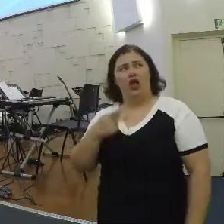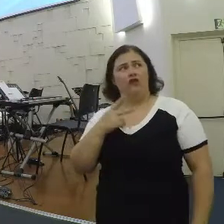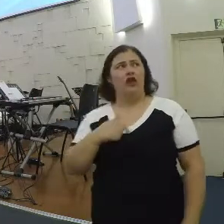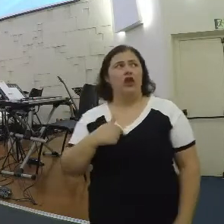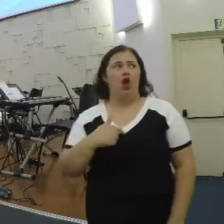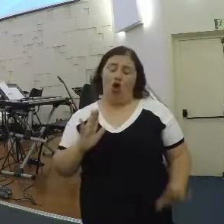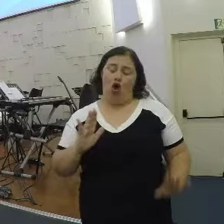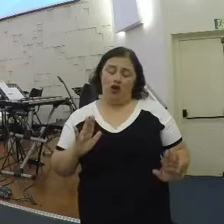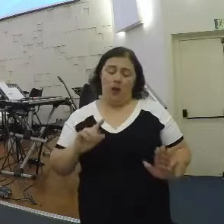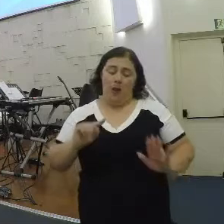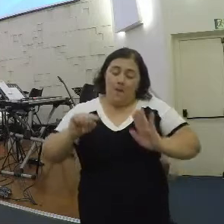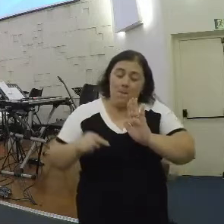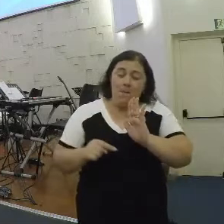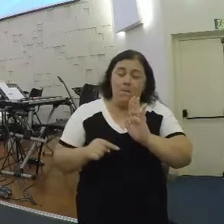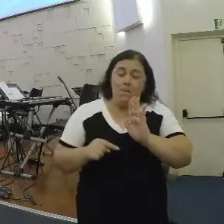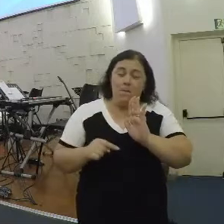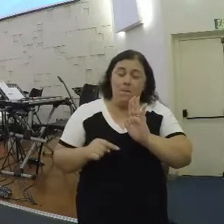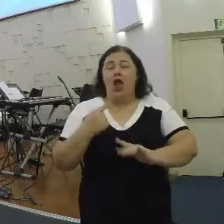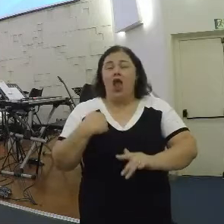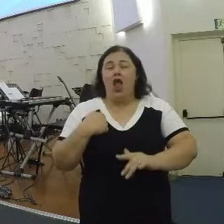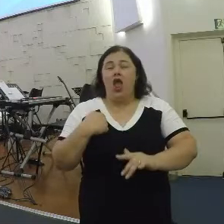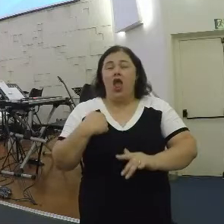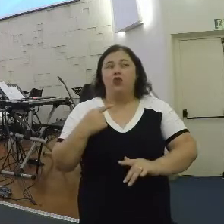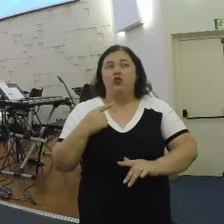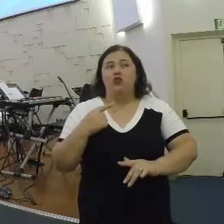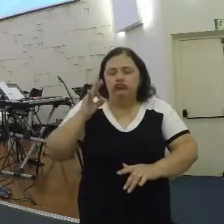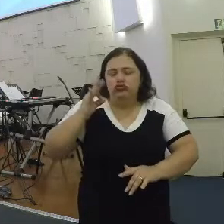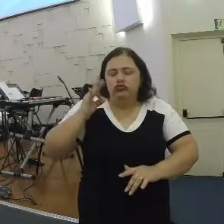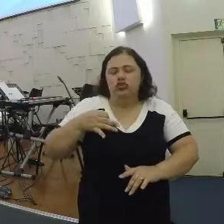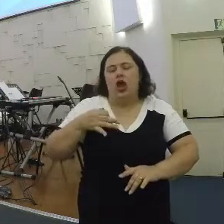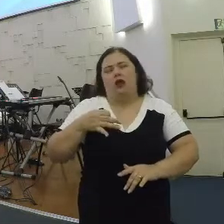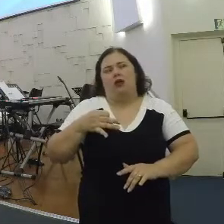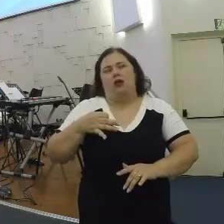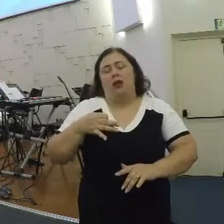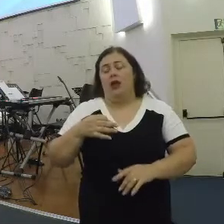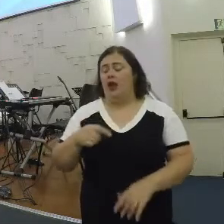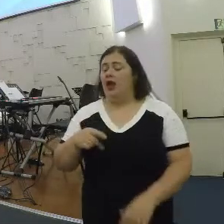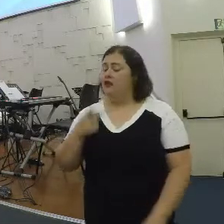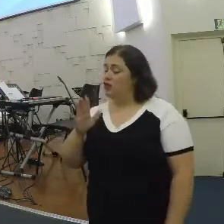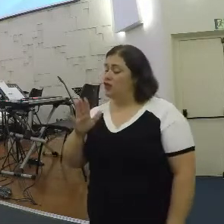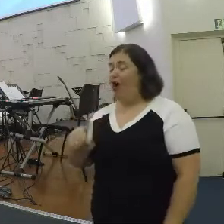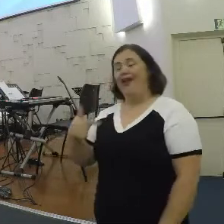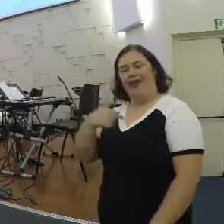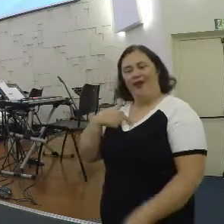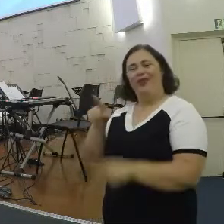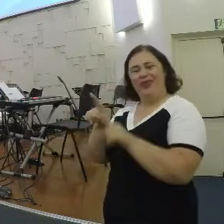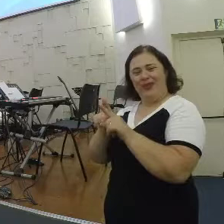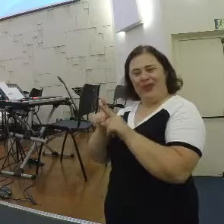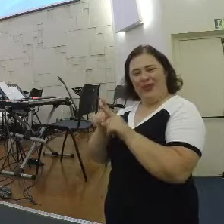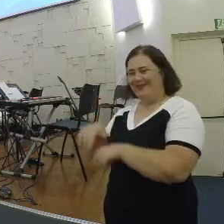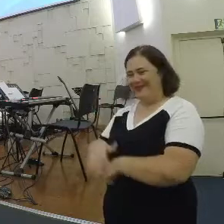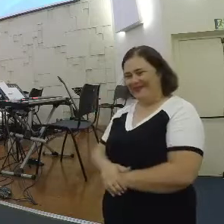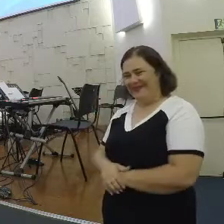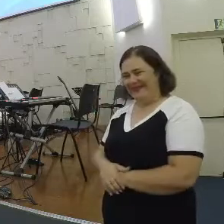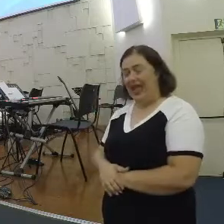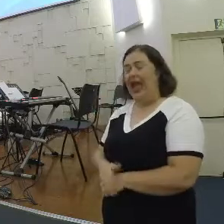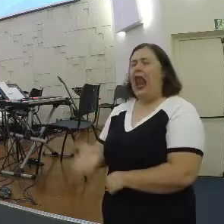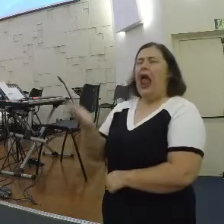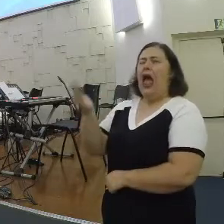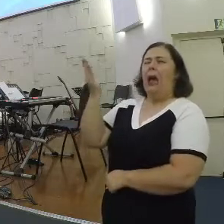começou a dizer: eu fui embaixador do rei a convite de amigos meus em Salvador, na primeira igreja batista da